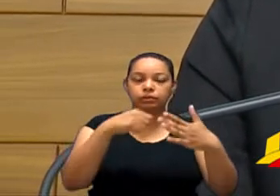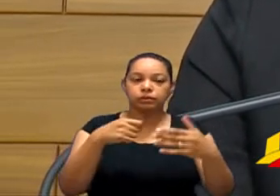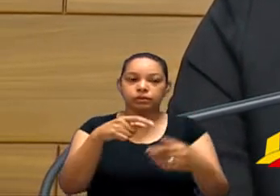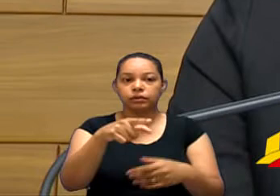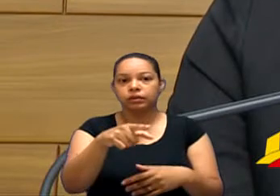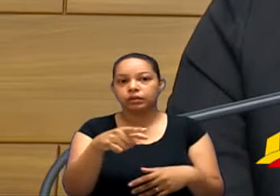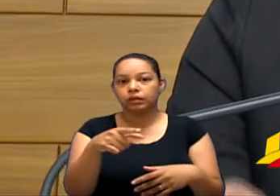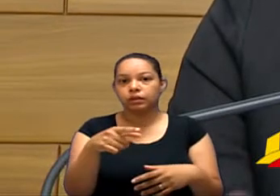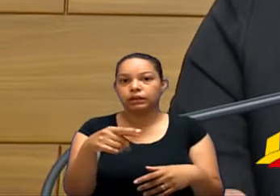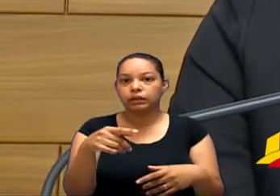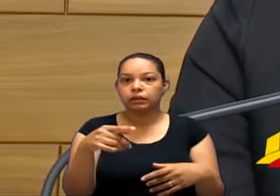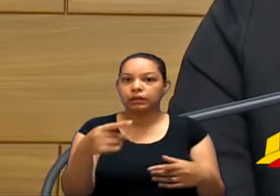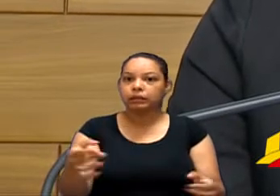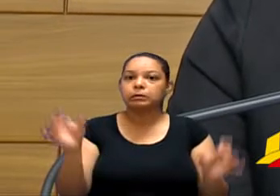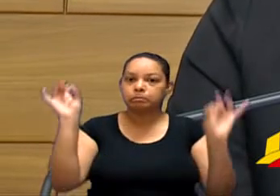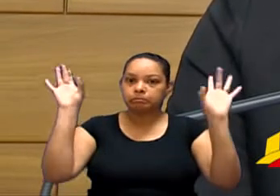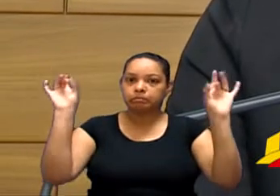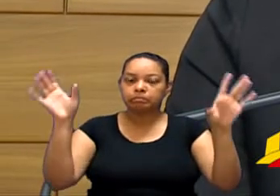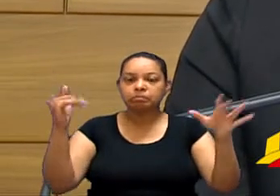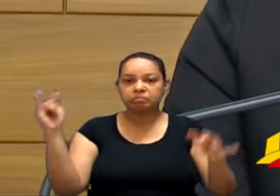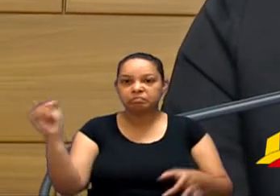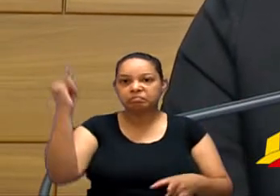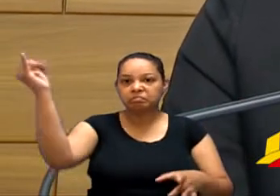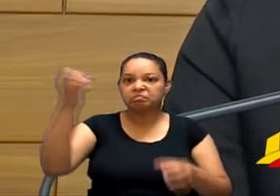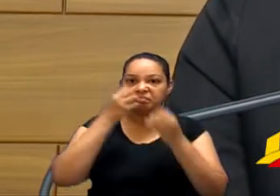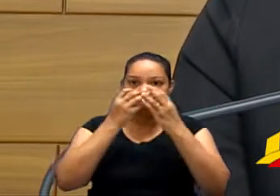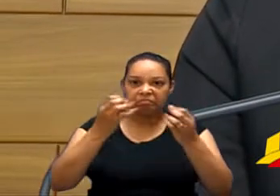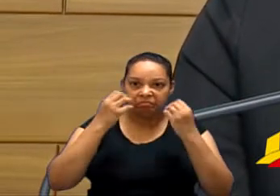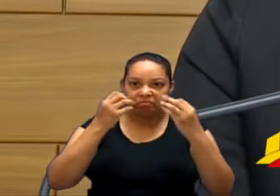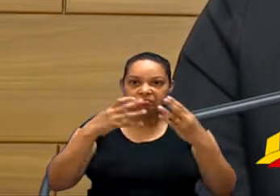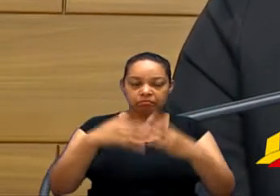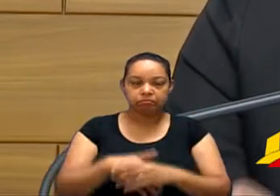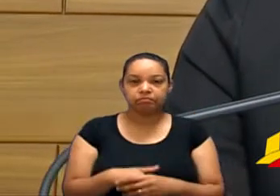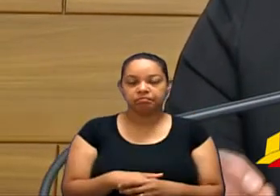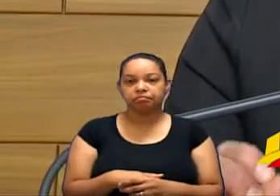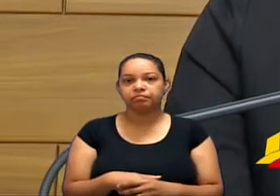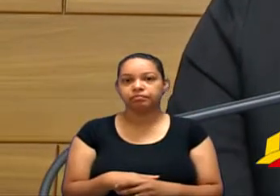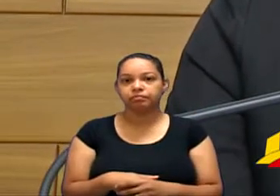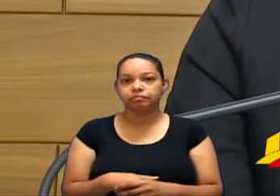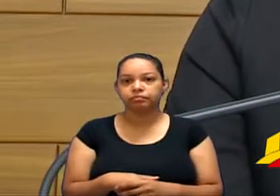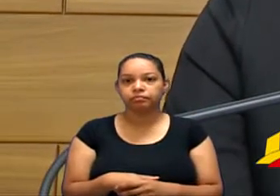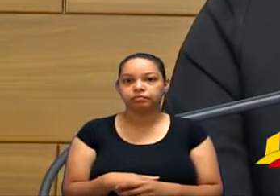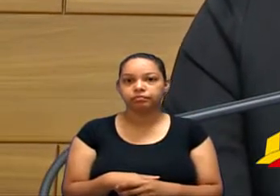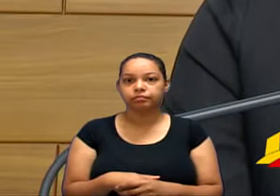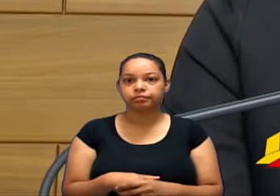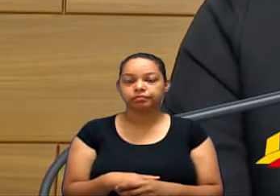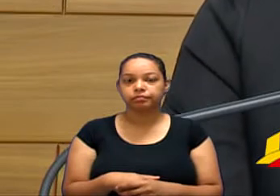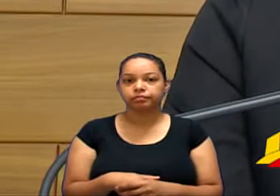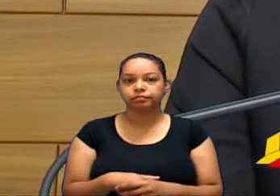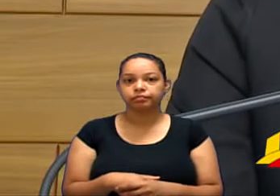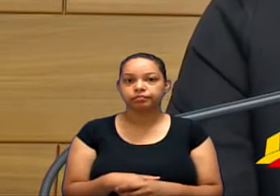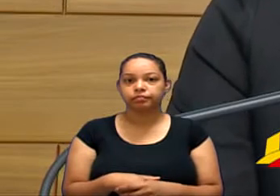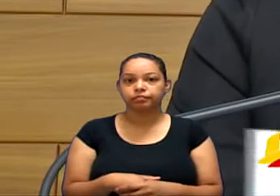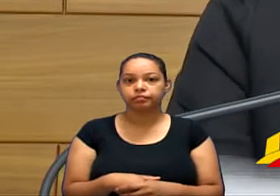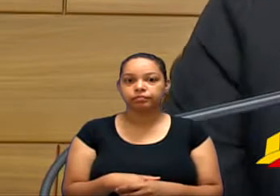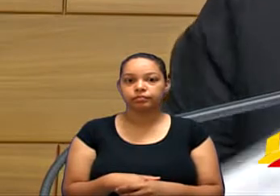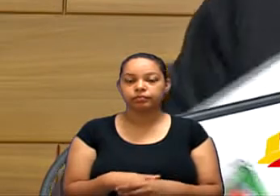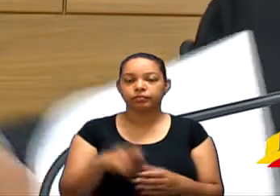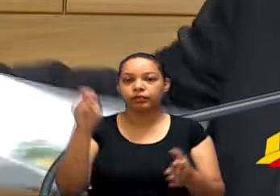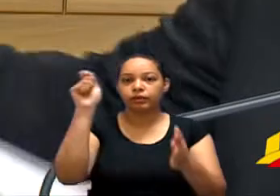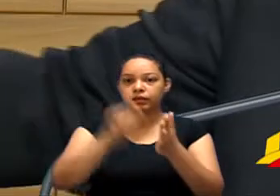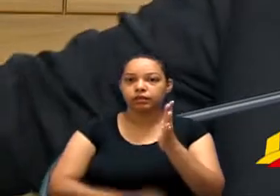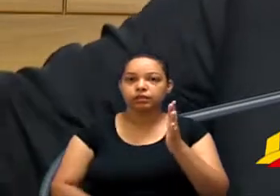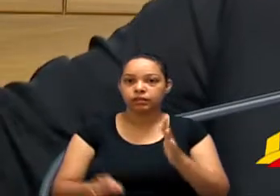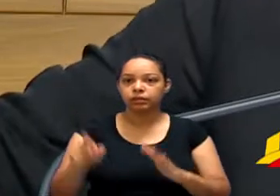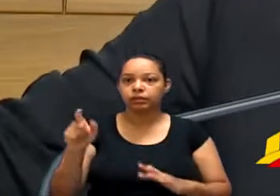desempenho de excelência noc 34ª edição dos Jogos Abertos interior conquistando a segunda colocação na competição assinado pelo